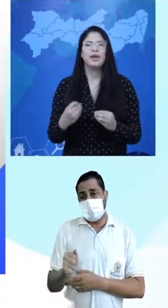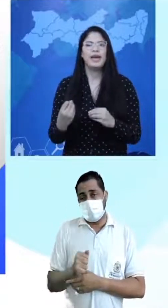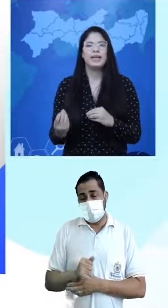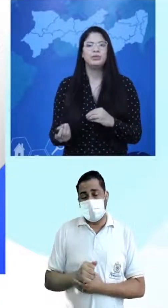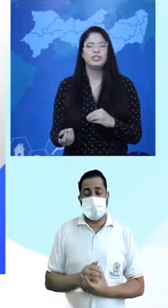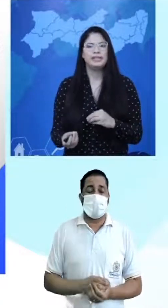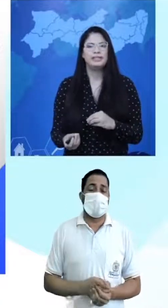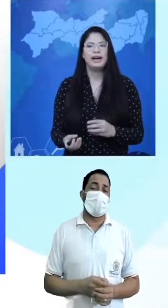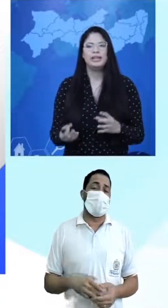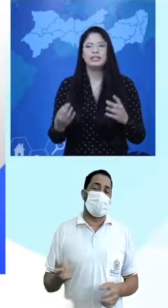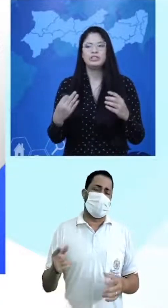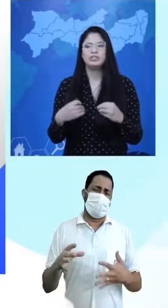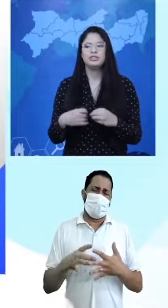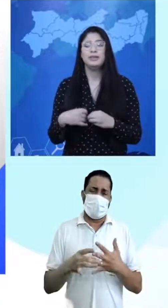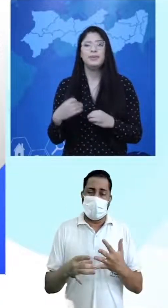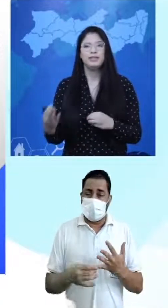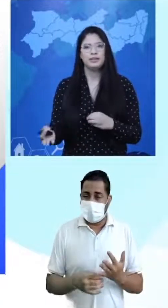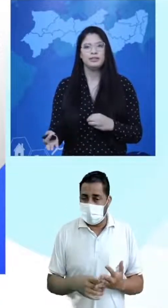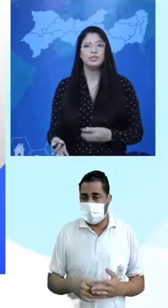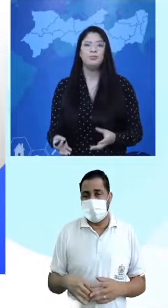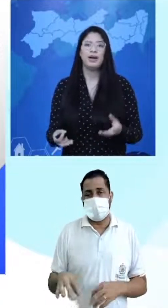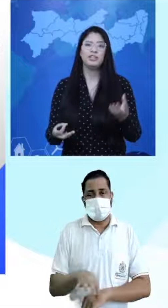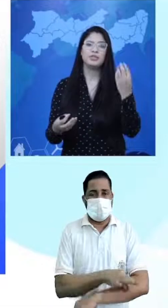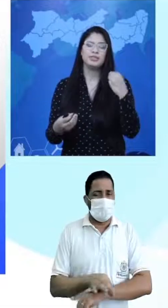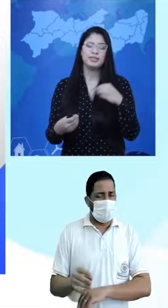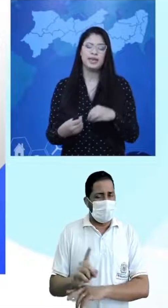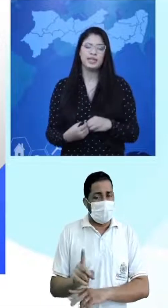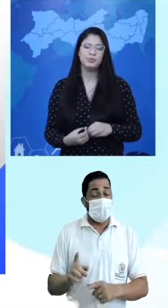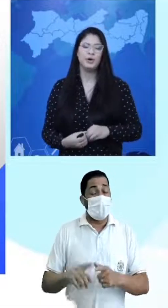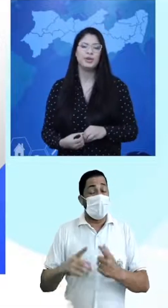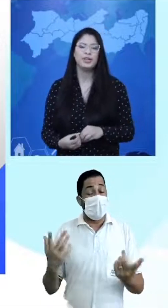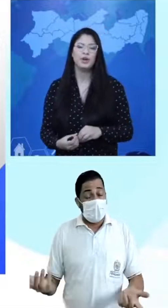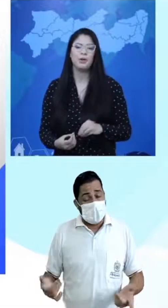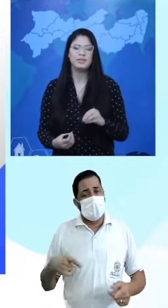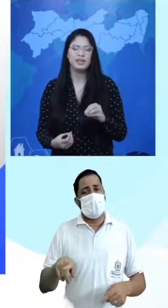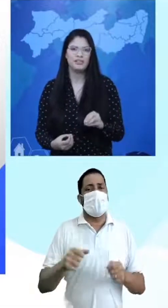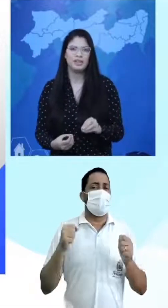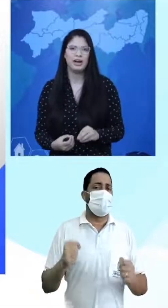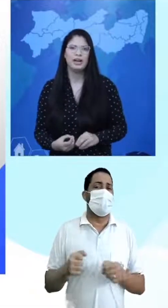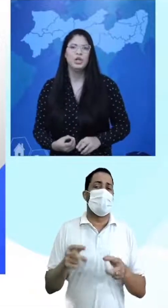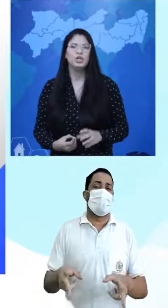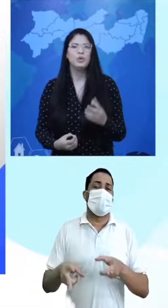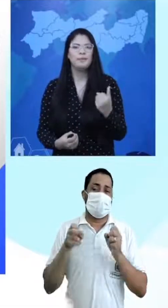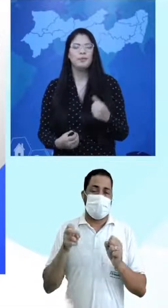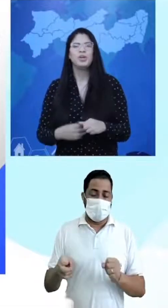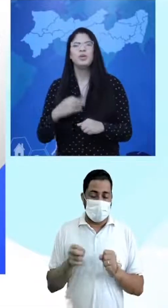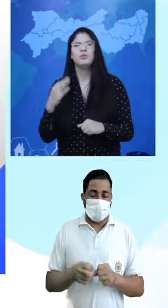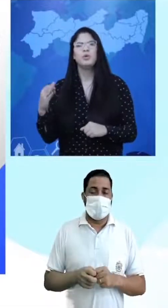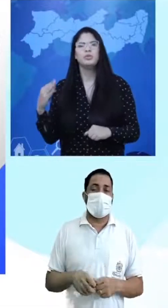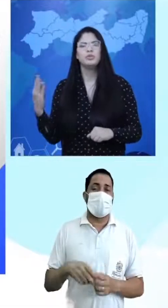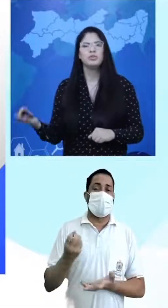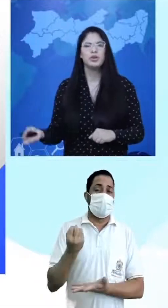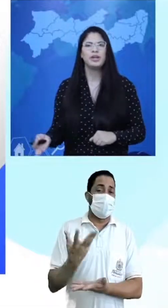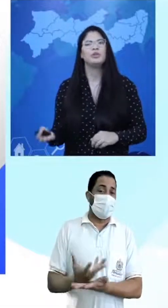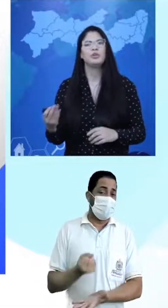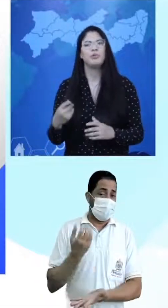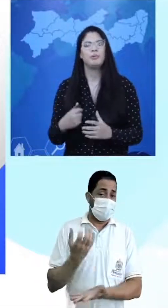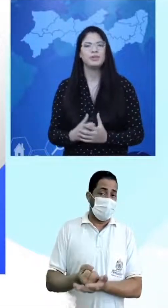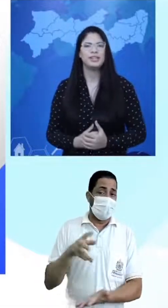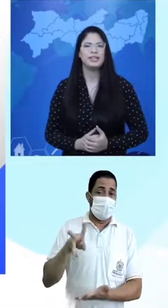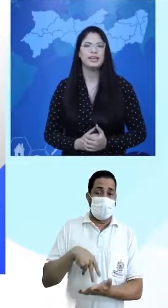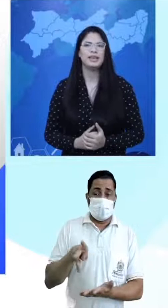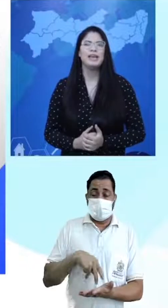tanto nos detalhes de medidas, mas vocês podem observar no e-book um outro tutorial de